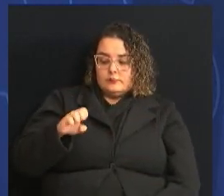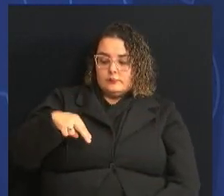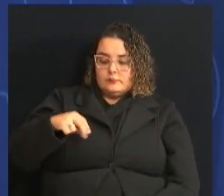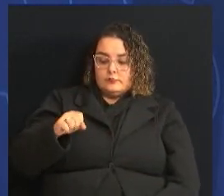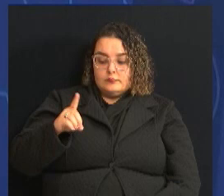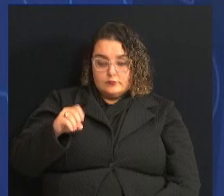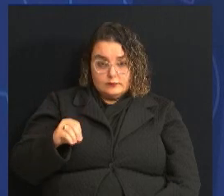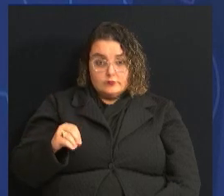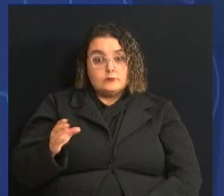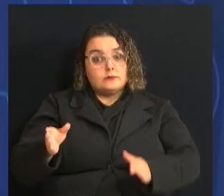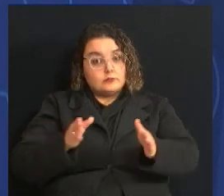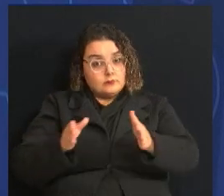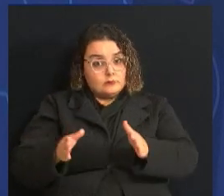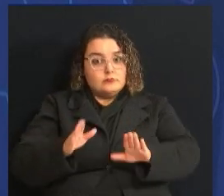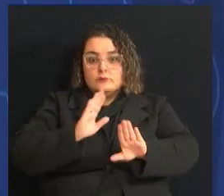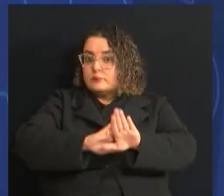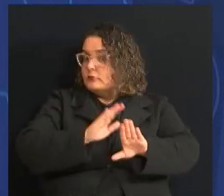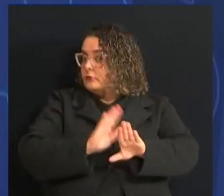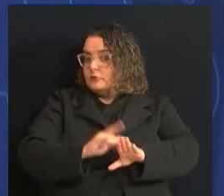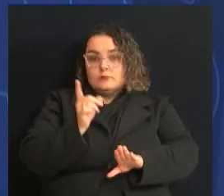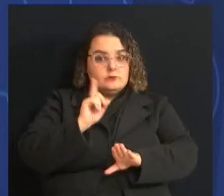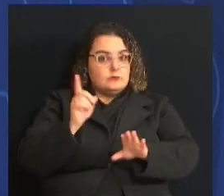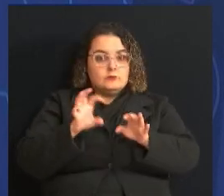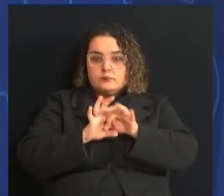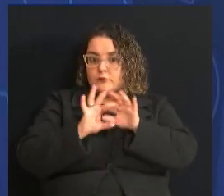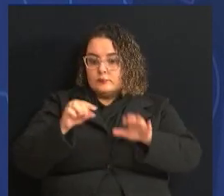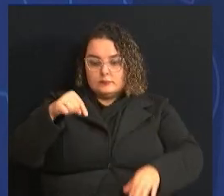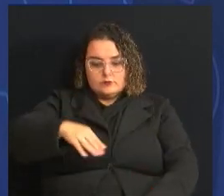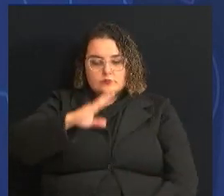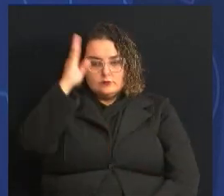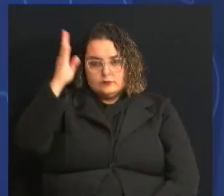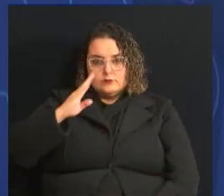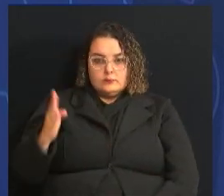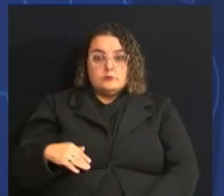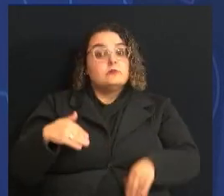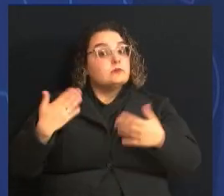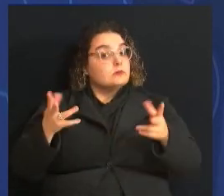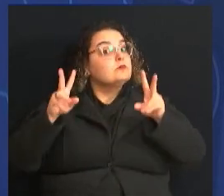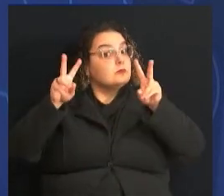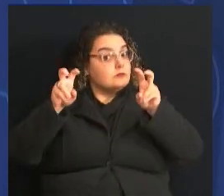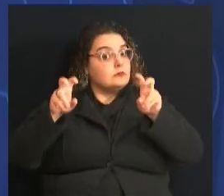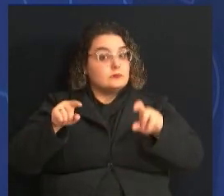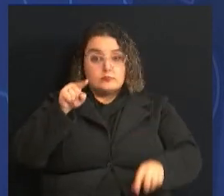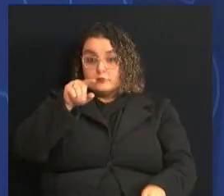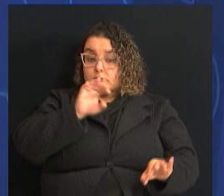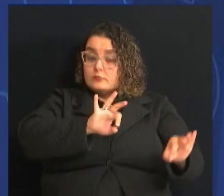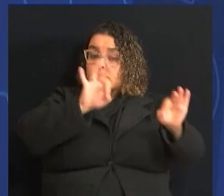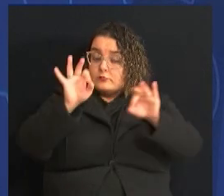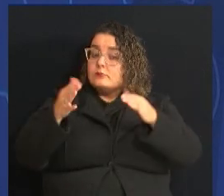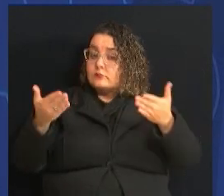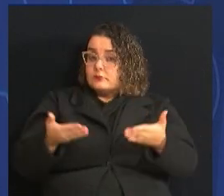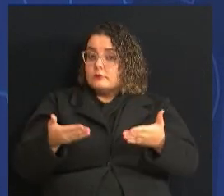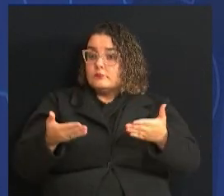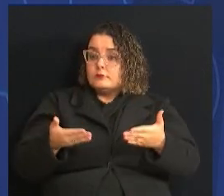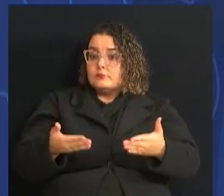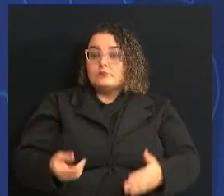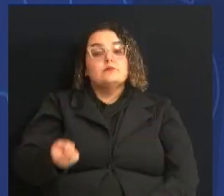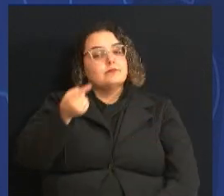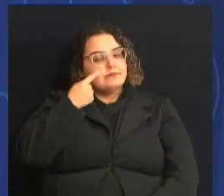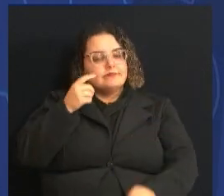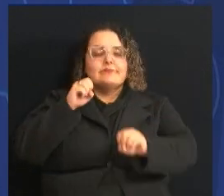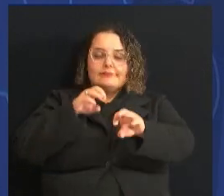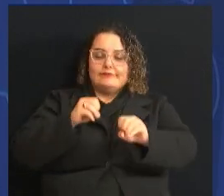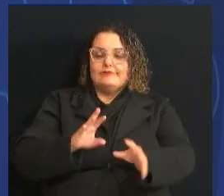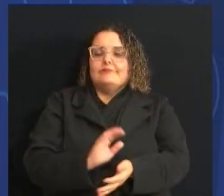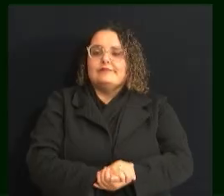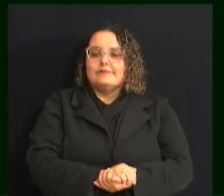a prática não é permitida aqui no Brasil. Sobre este assunto, você acompanha a partir de agora no De Olho na